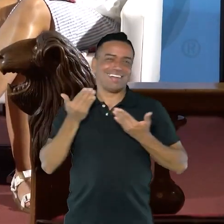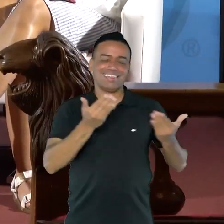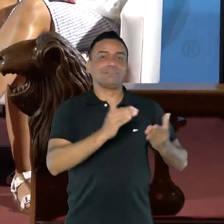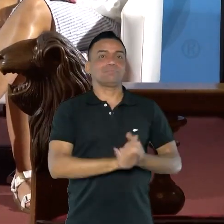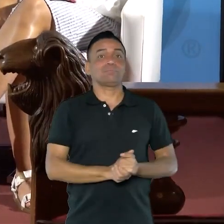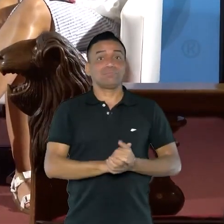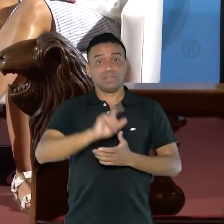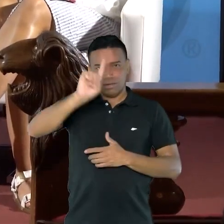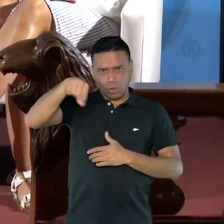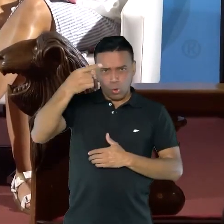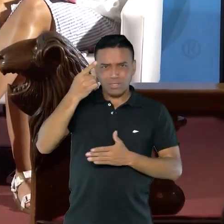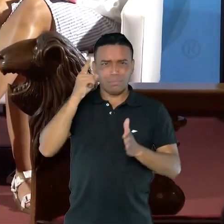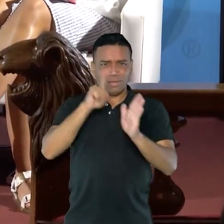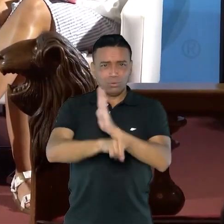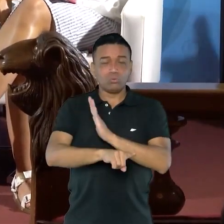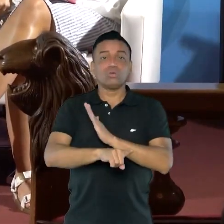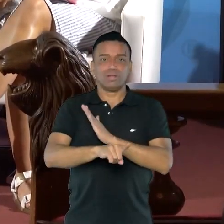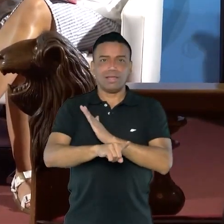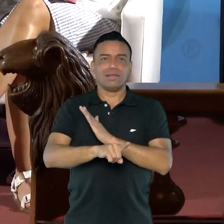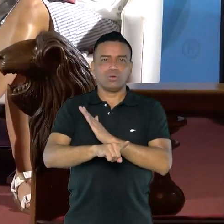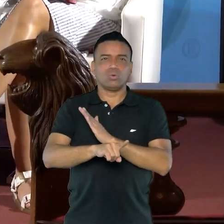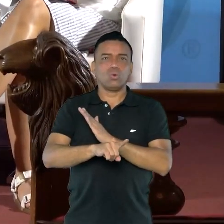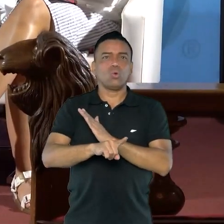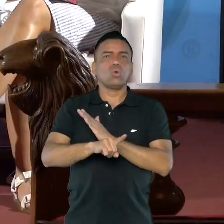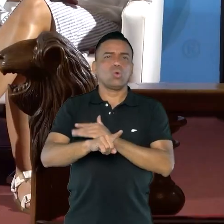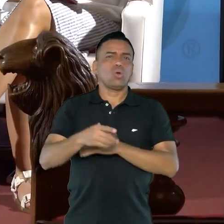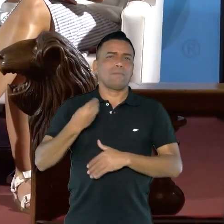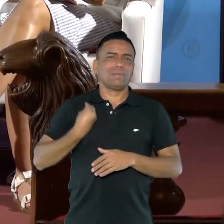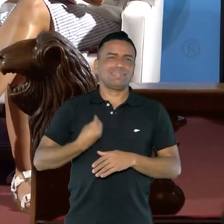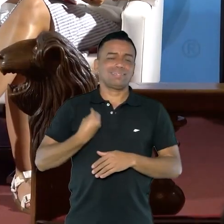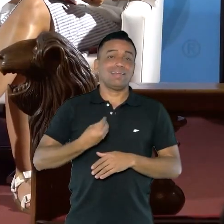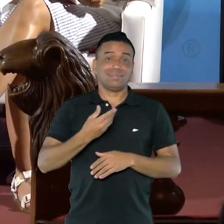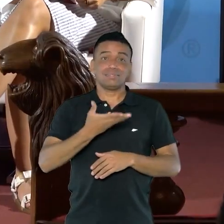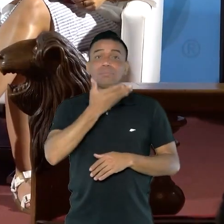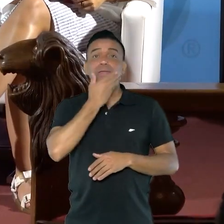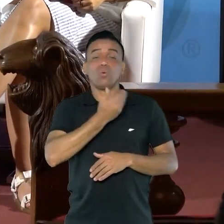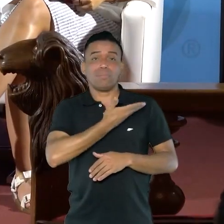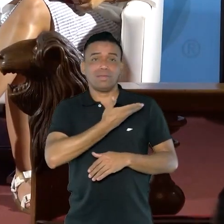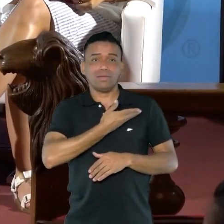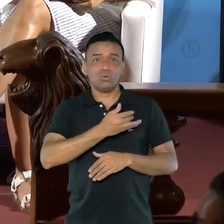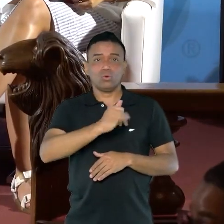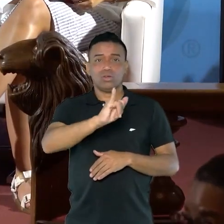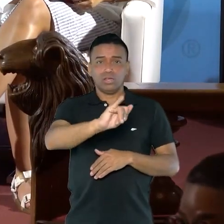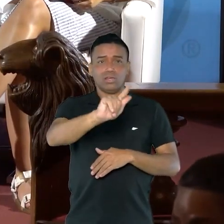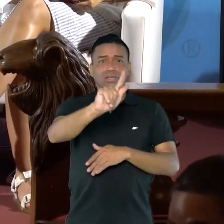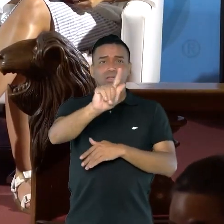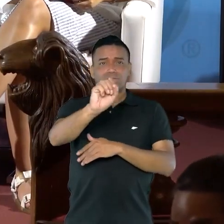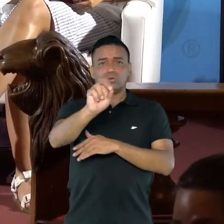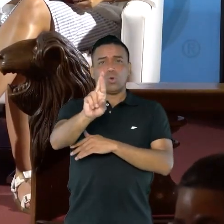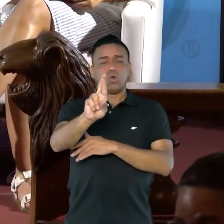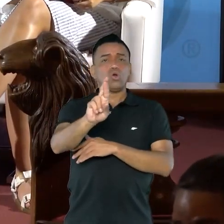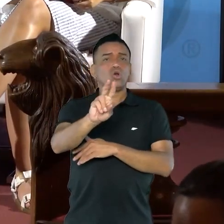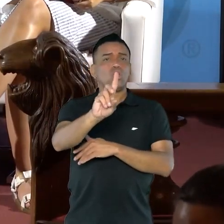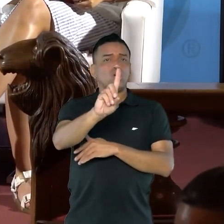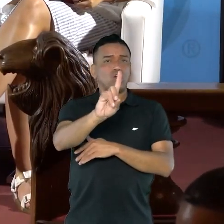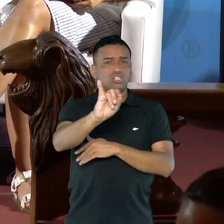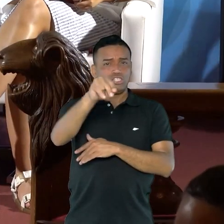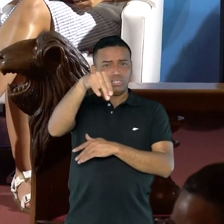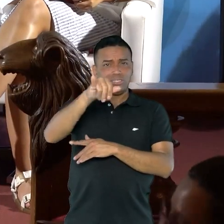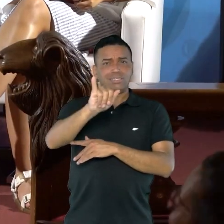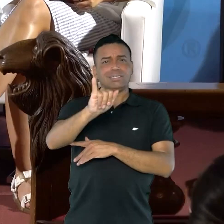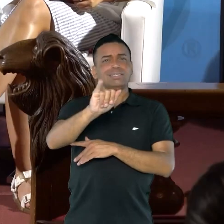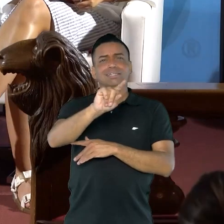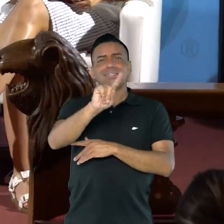Antes da próxima pergunta, eu quero registrar a presença aqui do meu amigo e irmão Igor Diniz, secretário de Cultura e Turismo